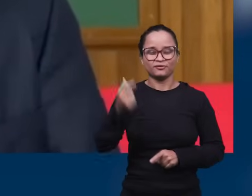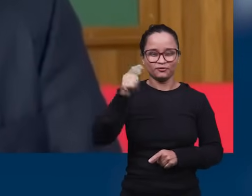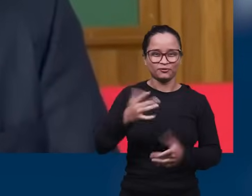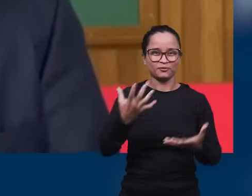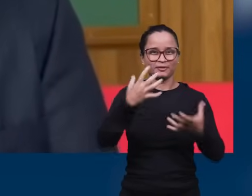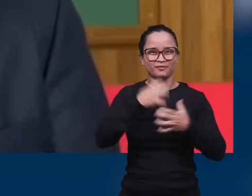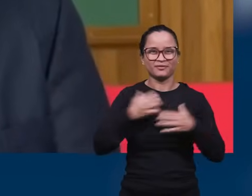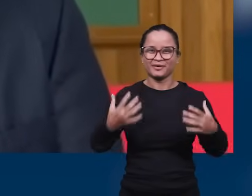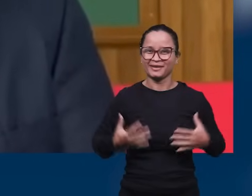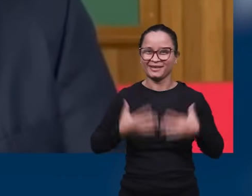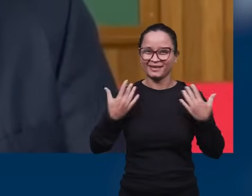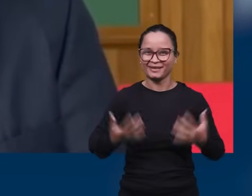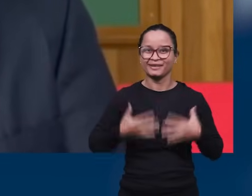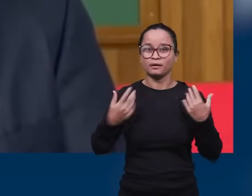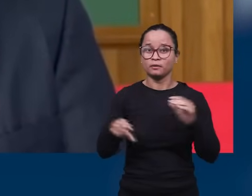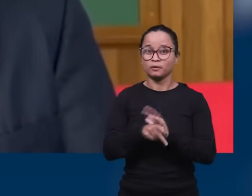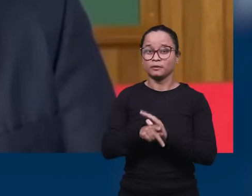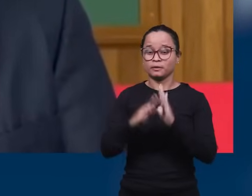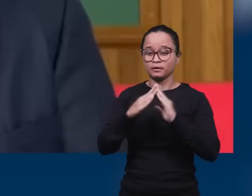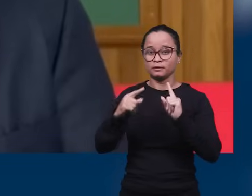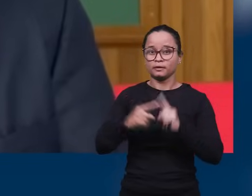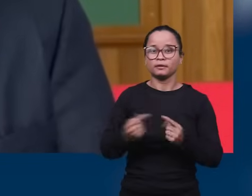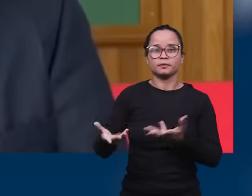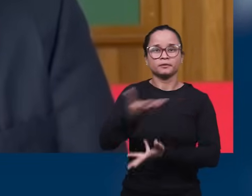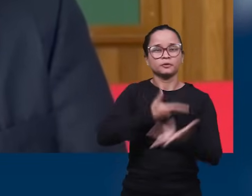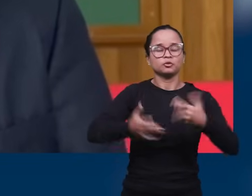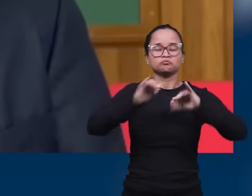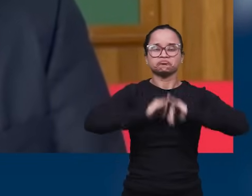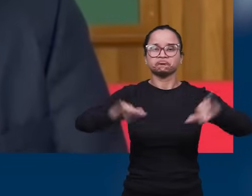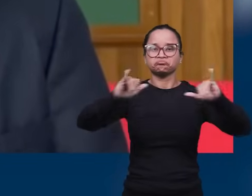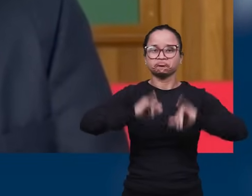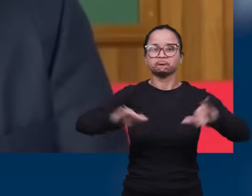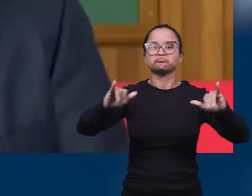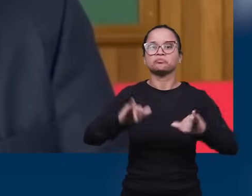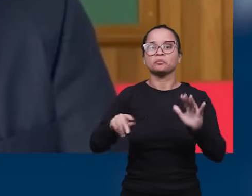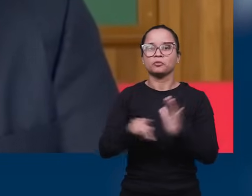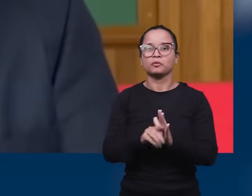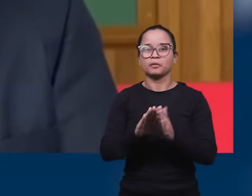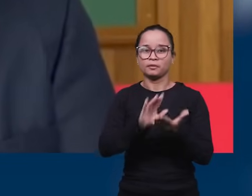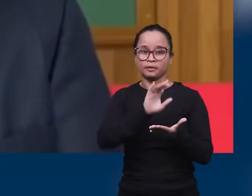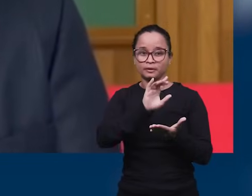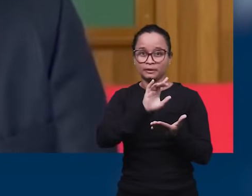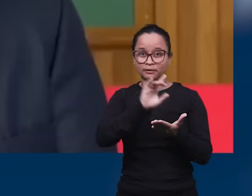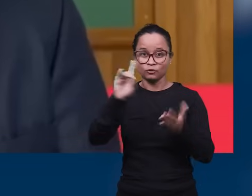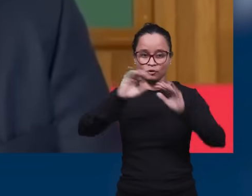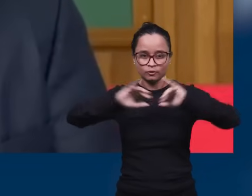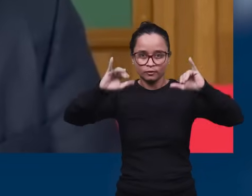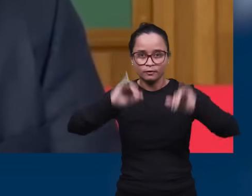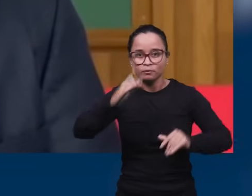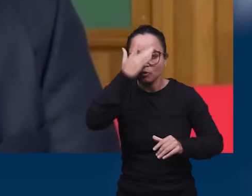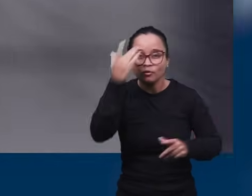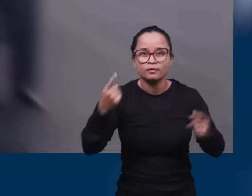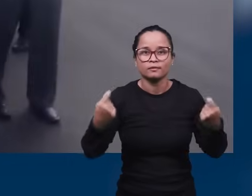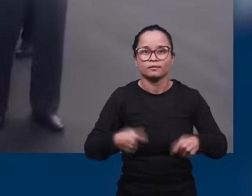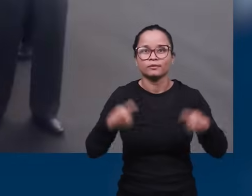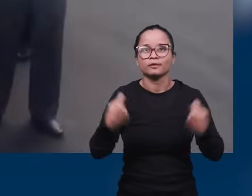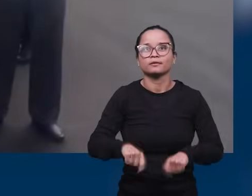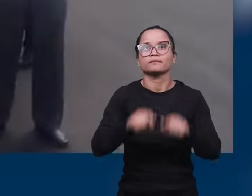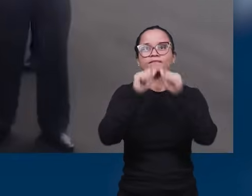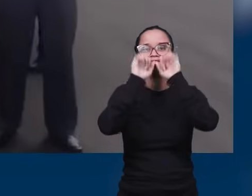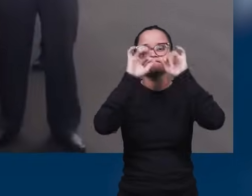um grande renovo, a alegria da igreja em poder participar e anunciar a palavra do Senhor a muitos necessitados.